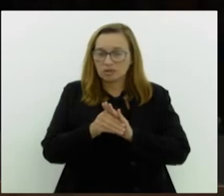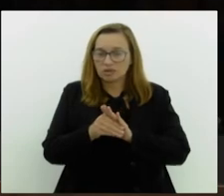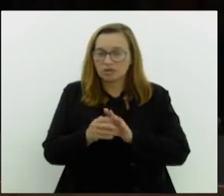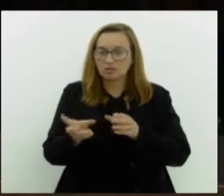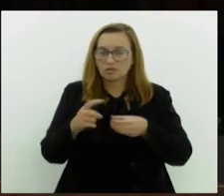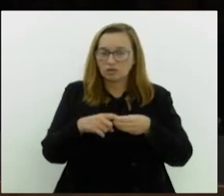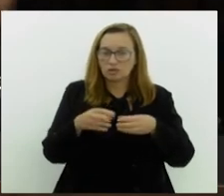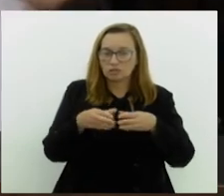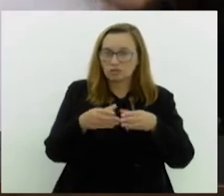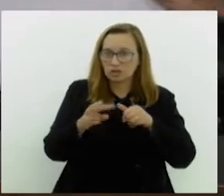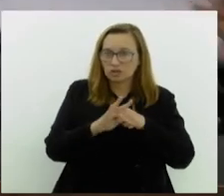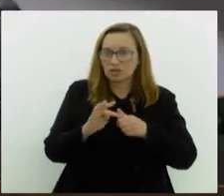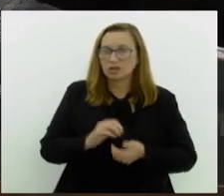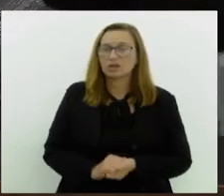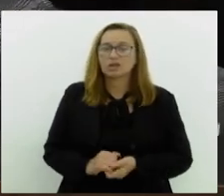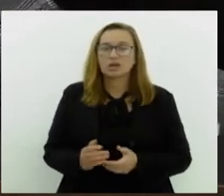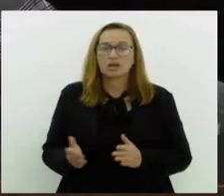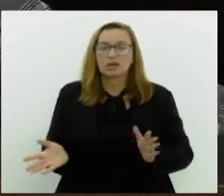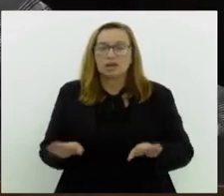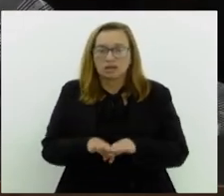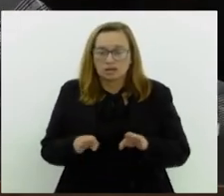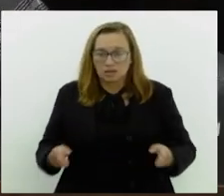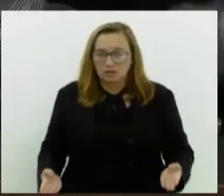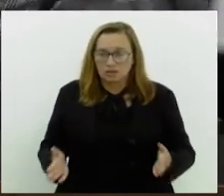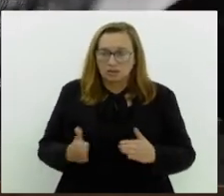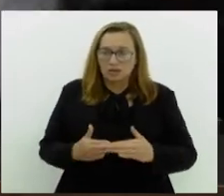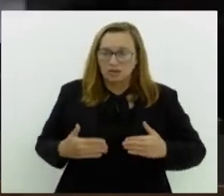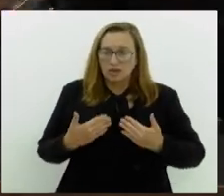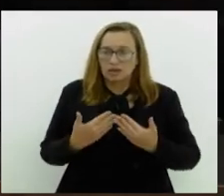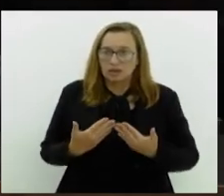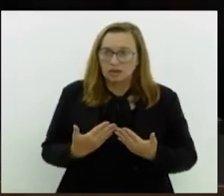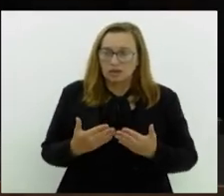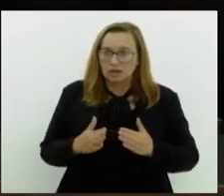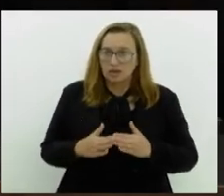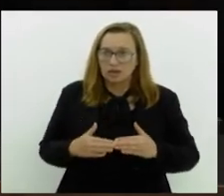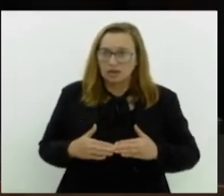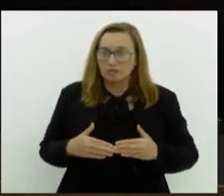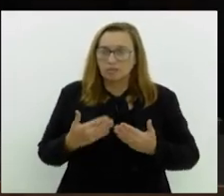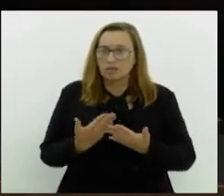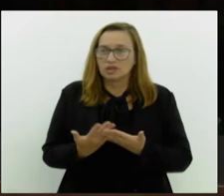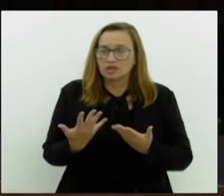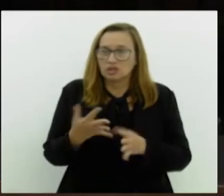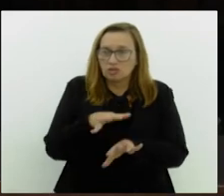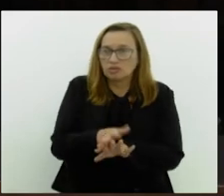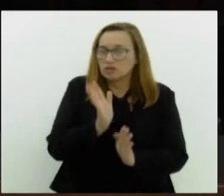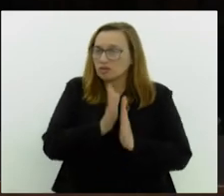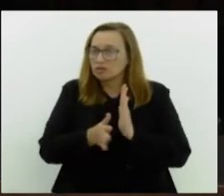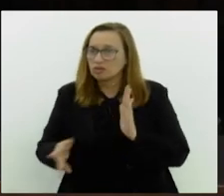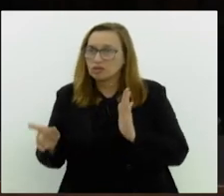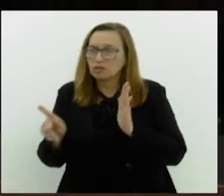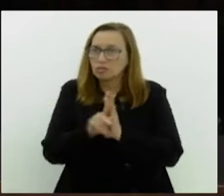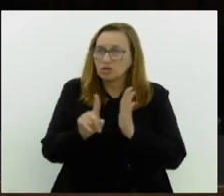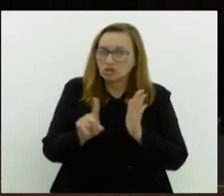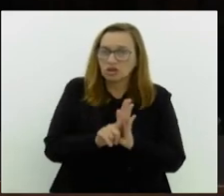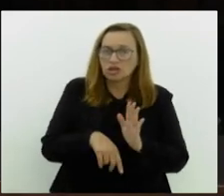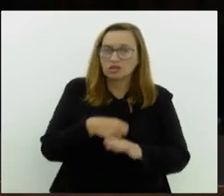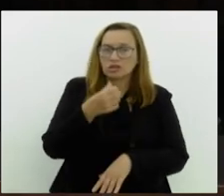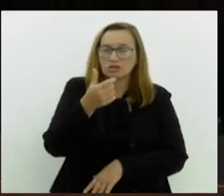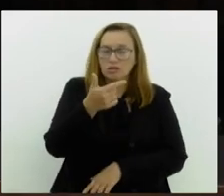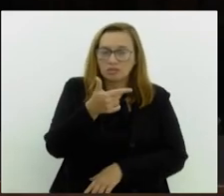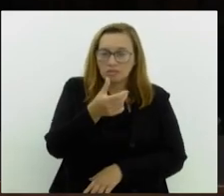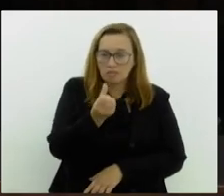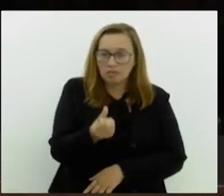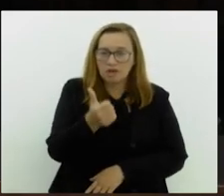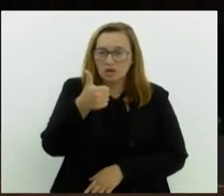emendas e retorna às comissões. Há sobre a mesa requerimento de inclusão na ordem do dia do projeto 6134